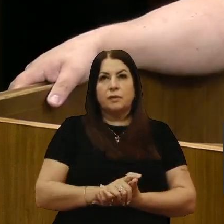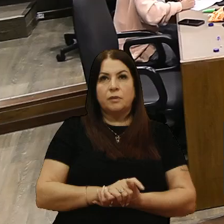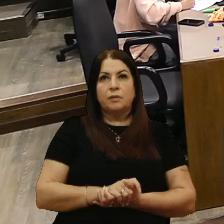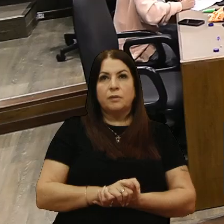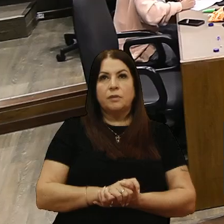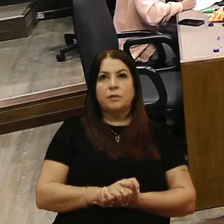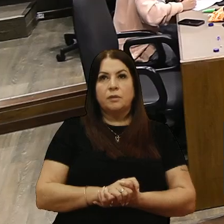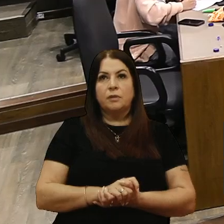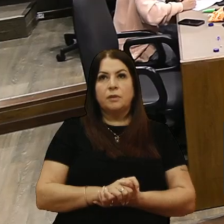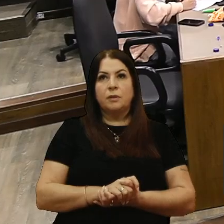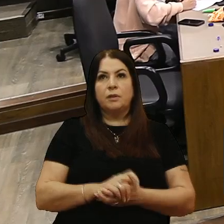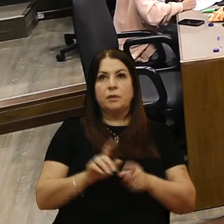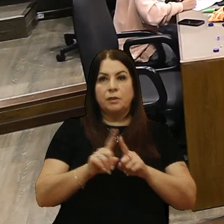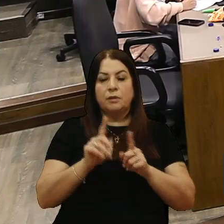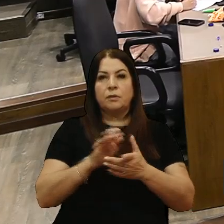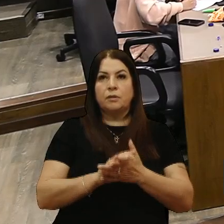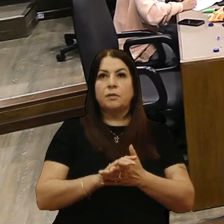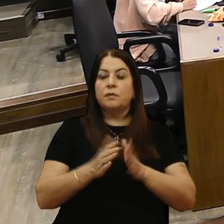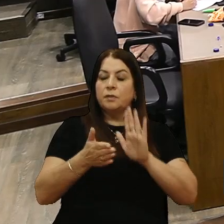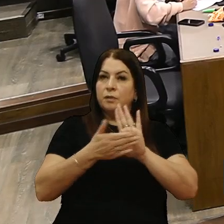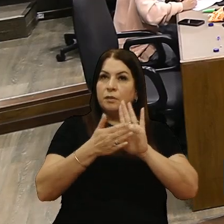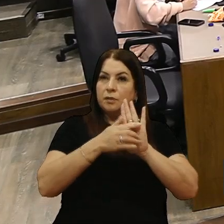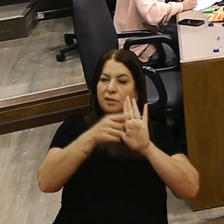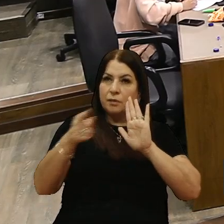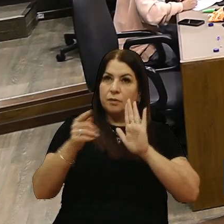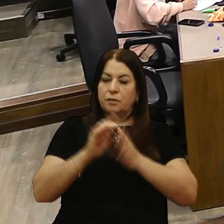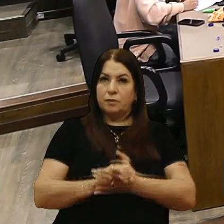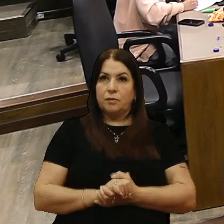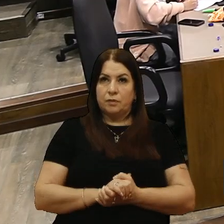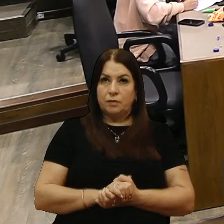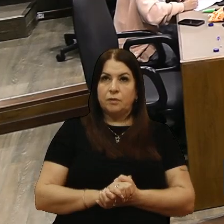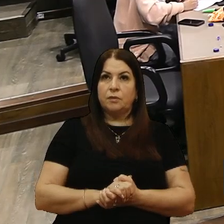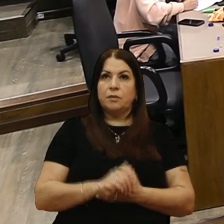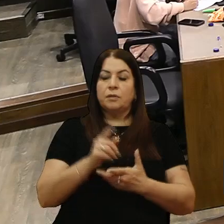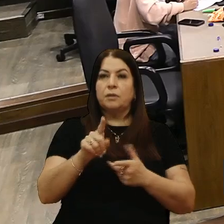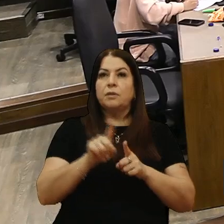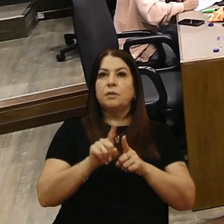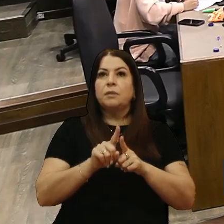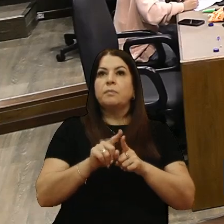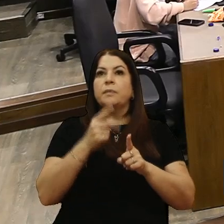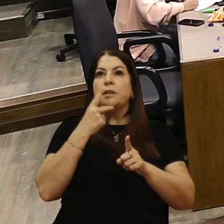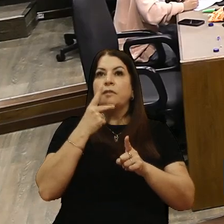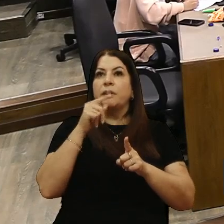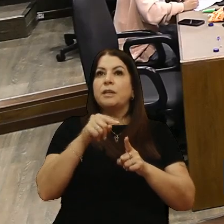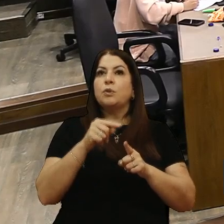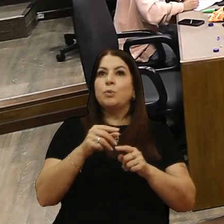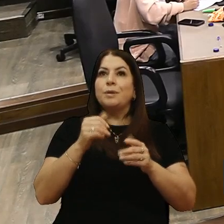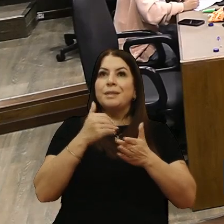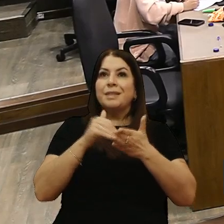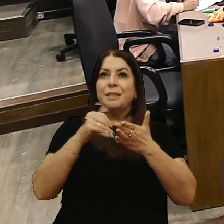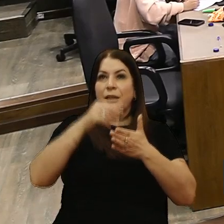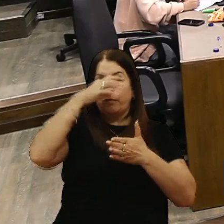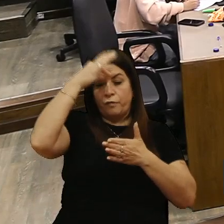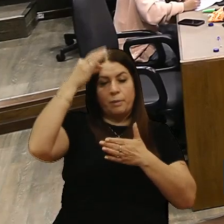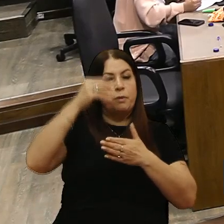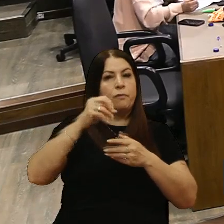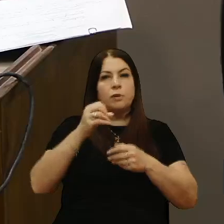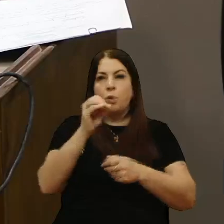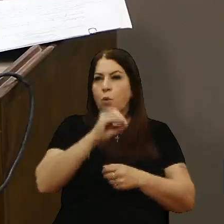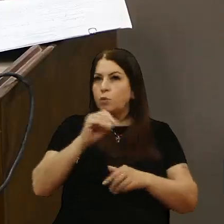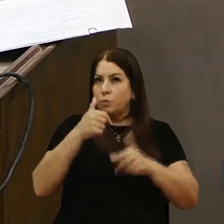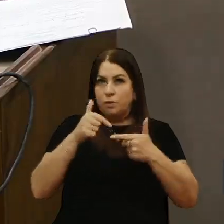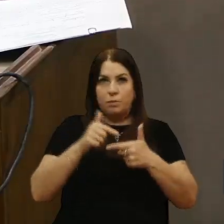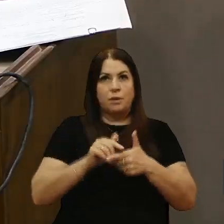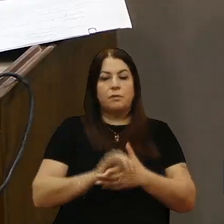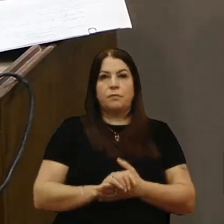Vereador Daniel, meus parabéns por trazer essa pauta, né, visto que estamos aí com o secretário Weber fazendo esse baita trabalho,